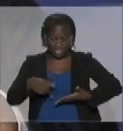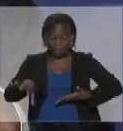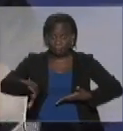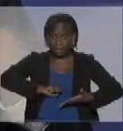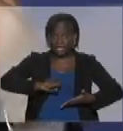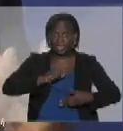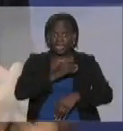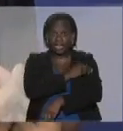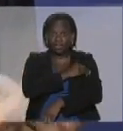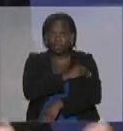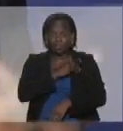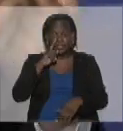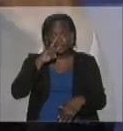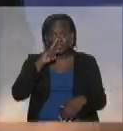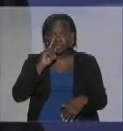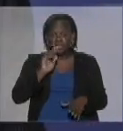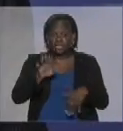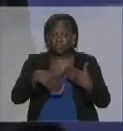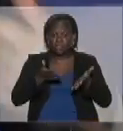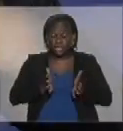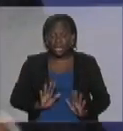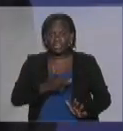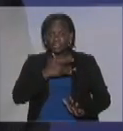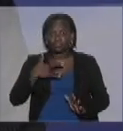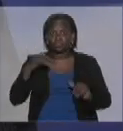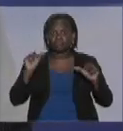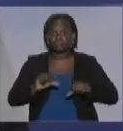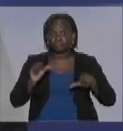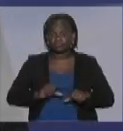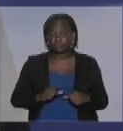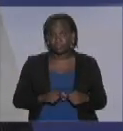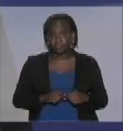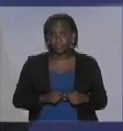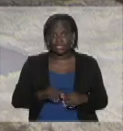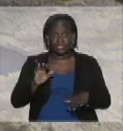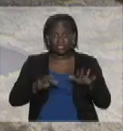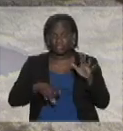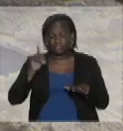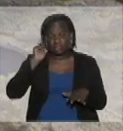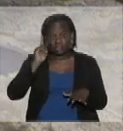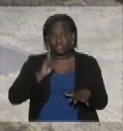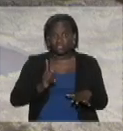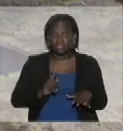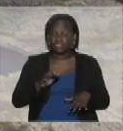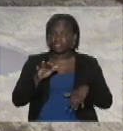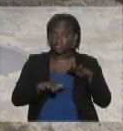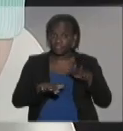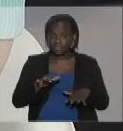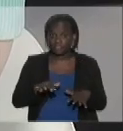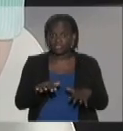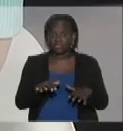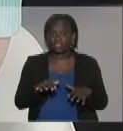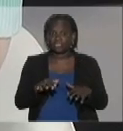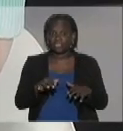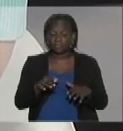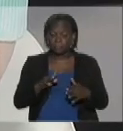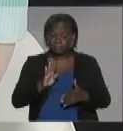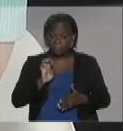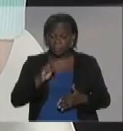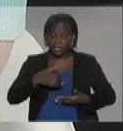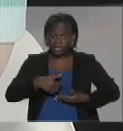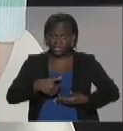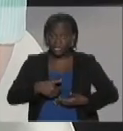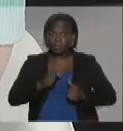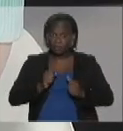bebê ao álcool. E isso tem consequências para a saúde dessa criança. Não, e não sabe, às vezes, que o próprio